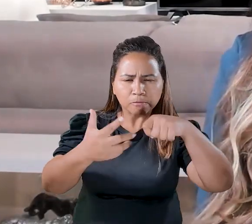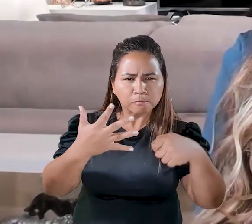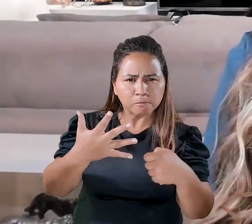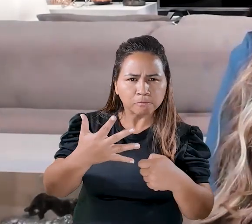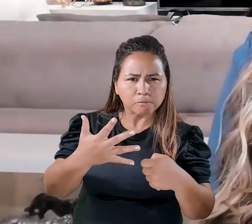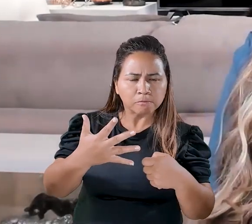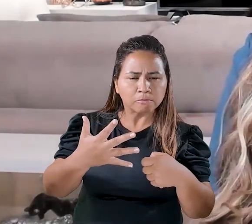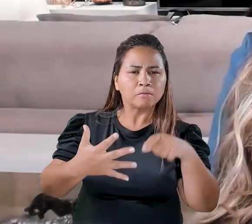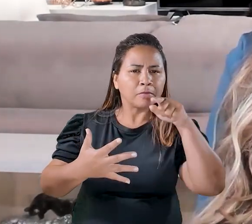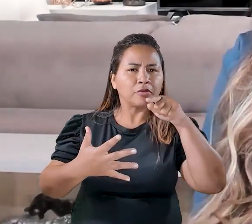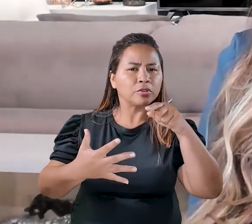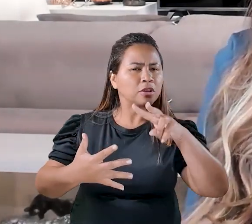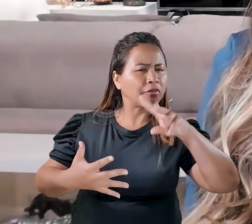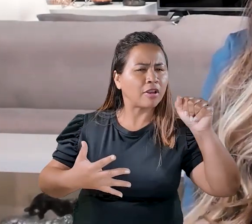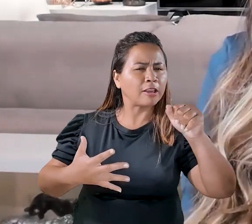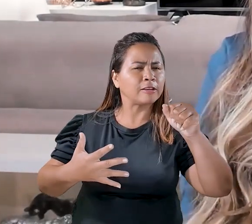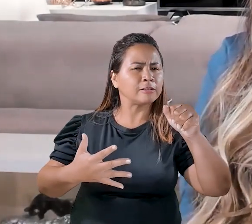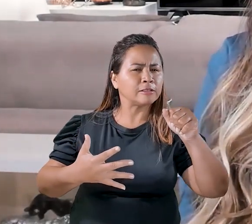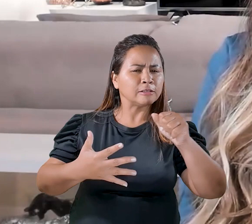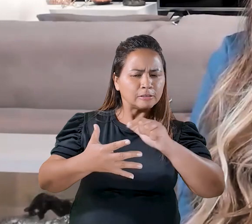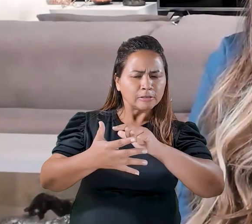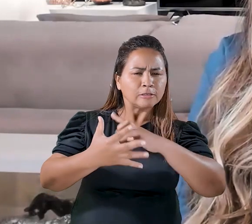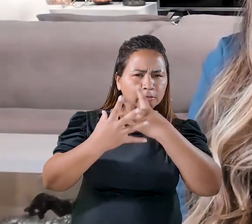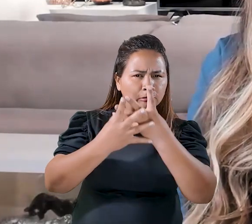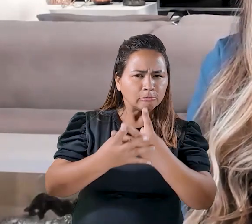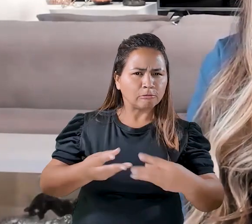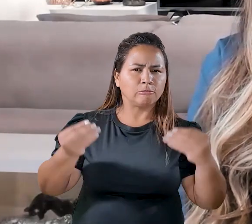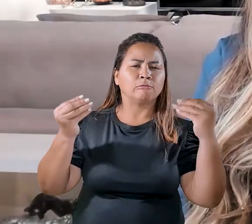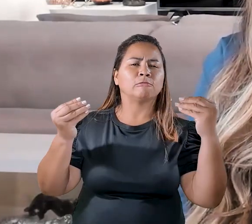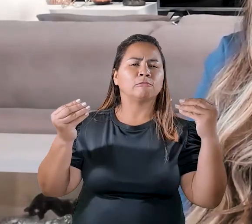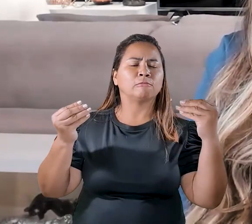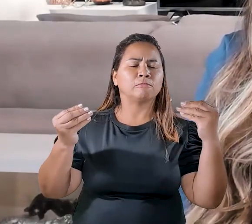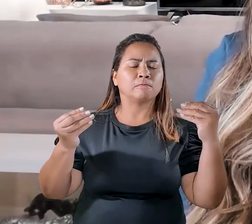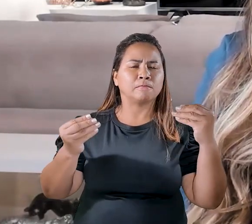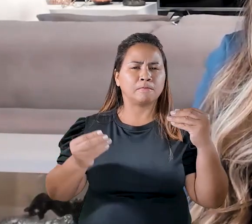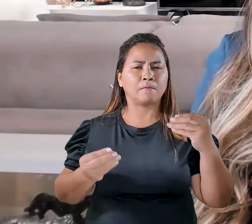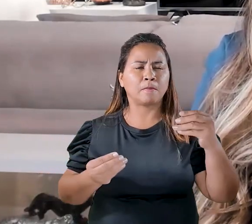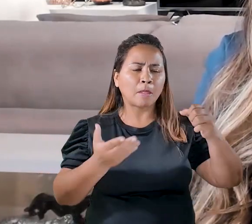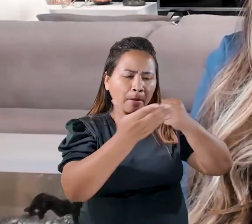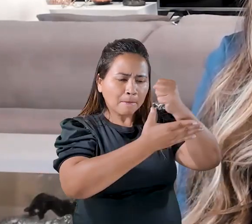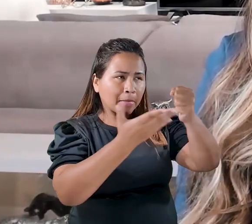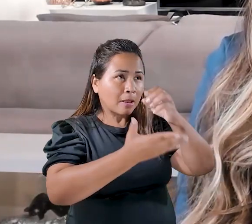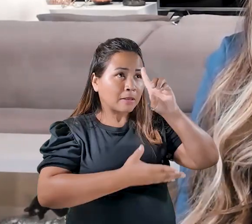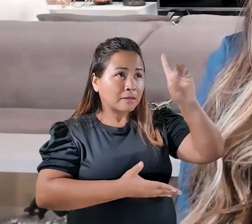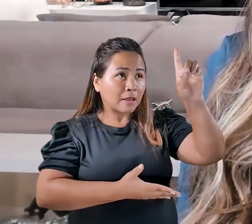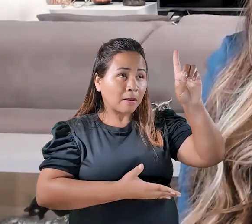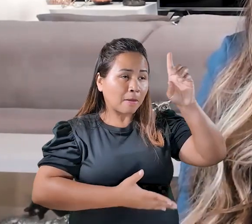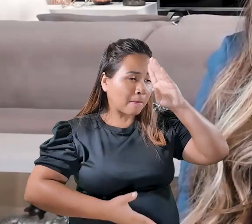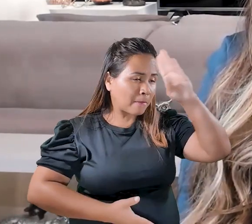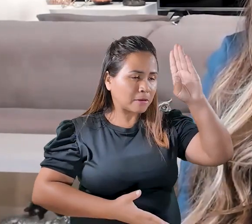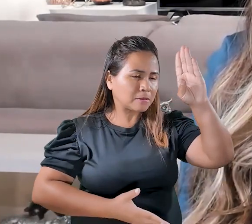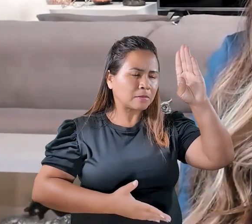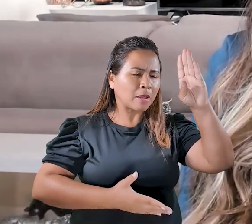E você vai eliminar o que te impede? Fonte criadora, criador de tudo que é.